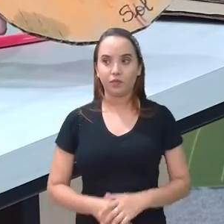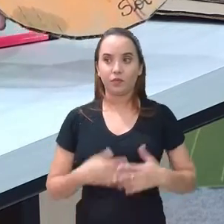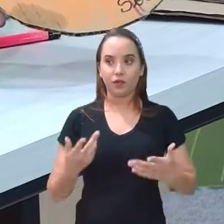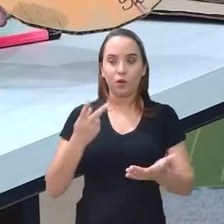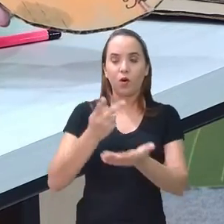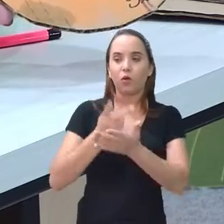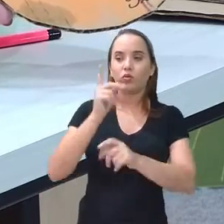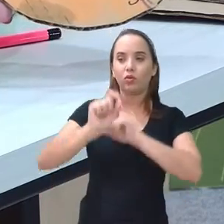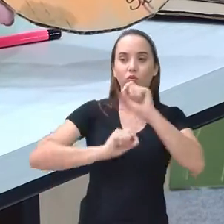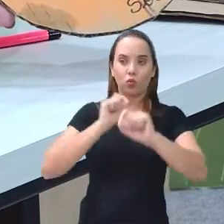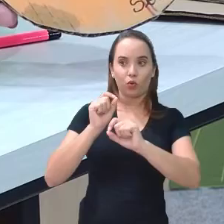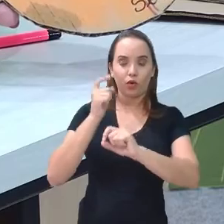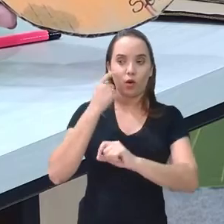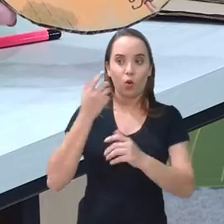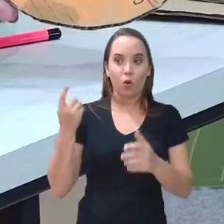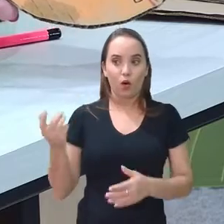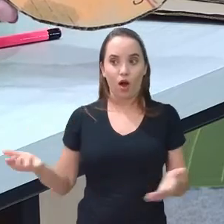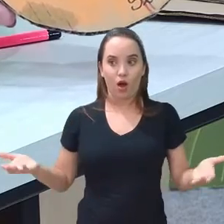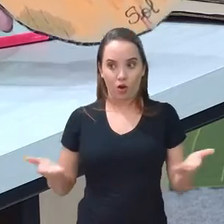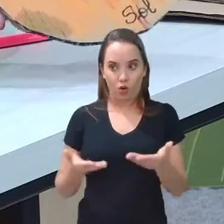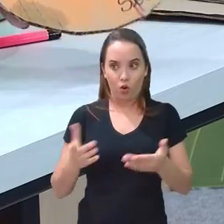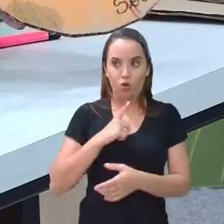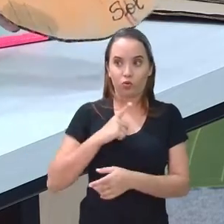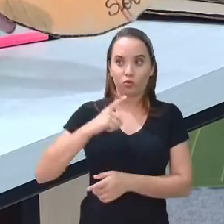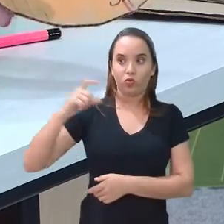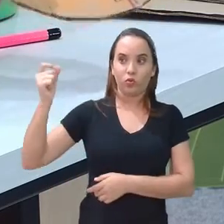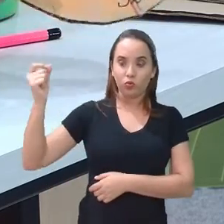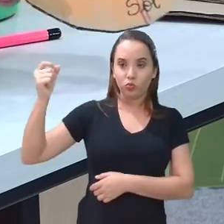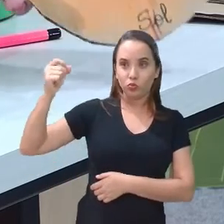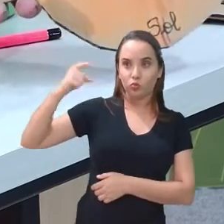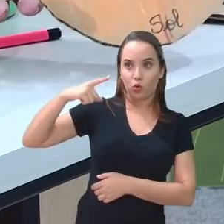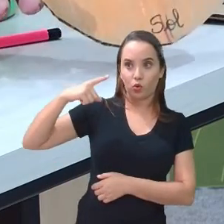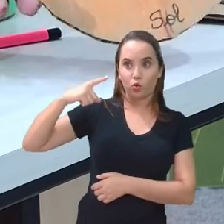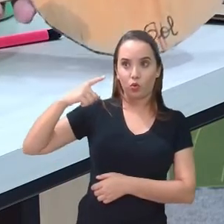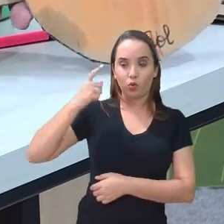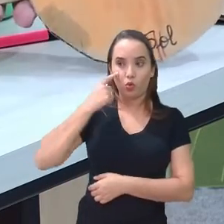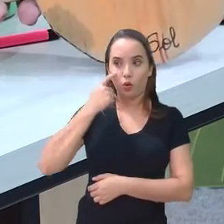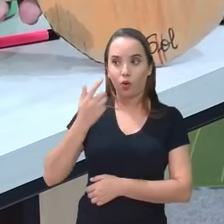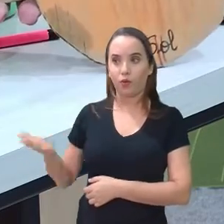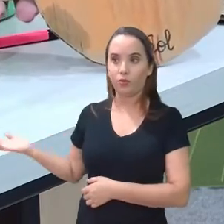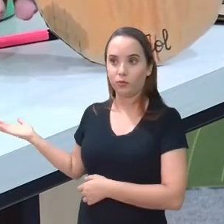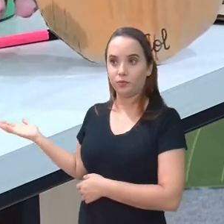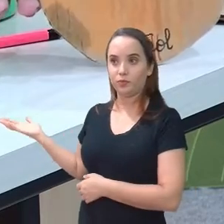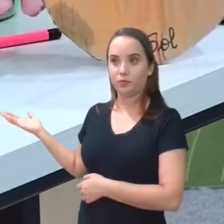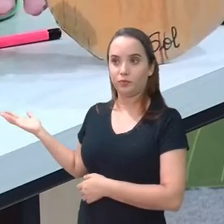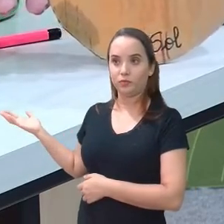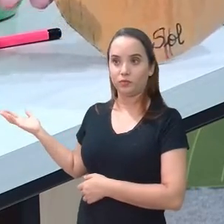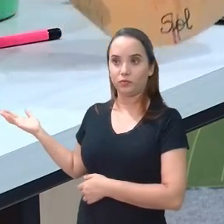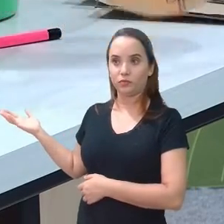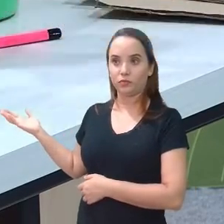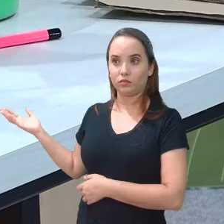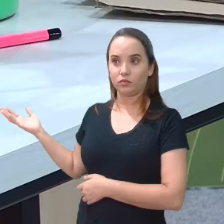Eu agora tenho o sol, olha, o sol,